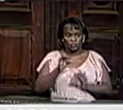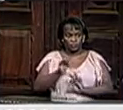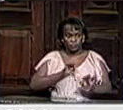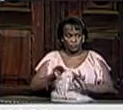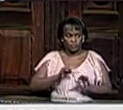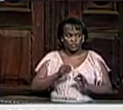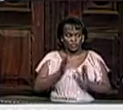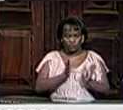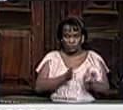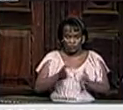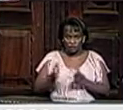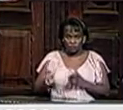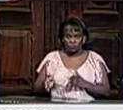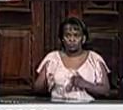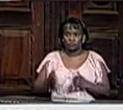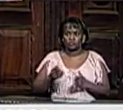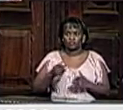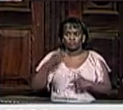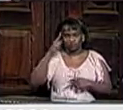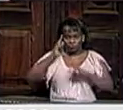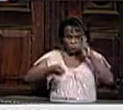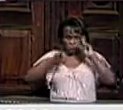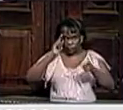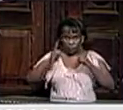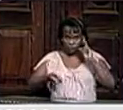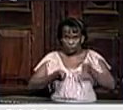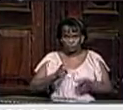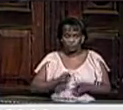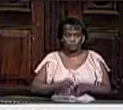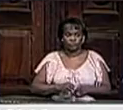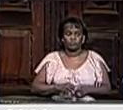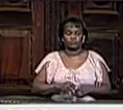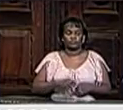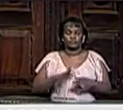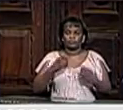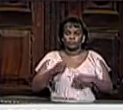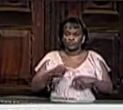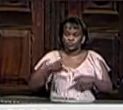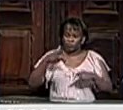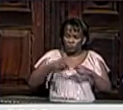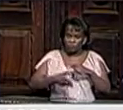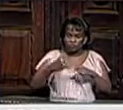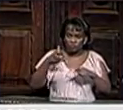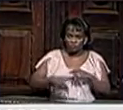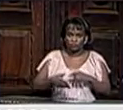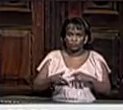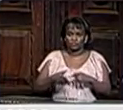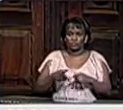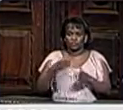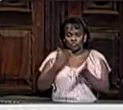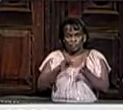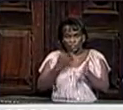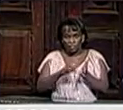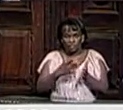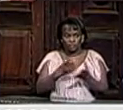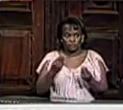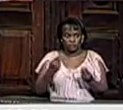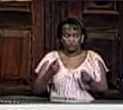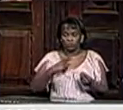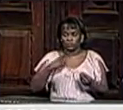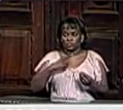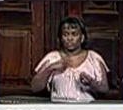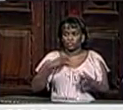estrutura do Executivo, com cortes daquelas secretarias que estão